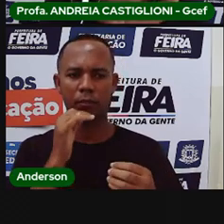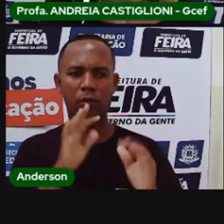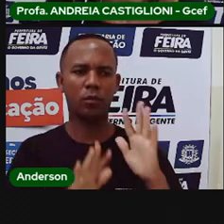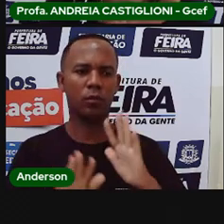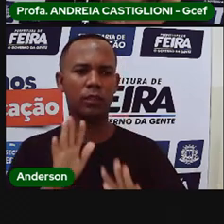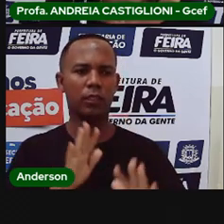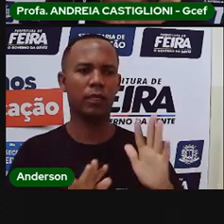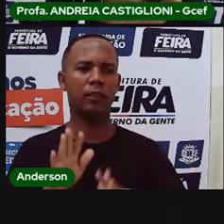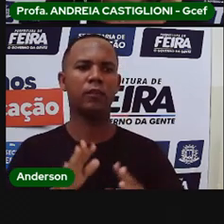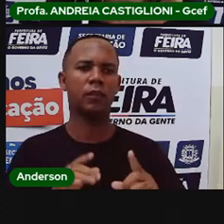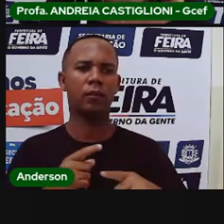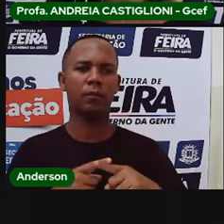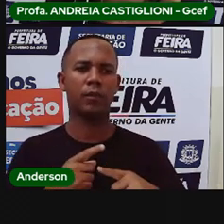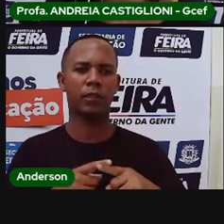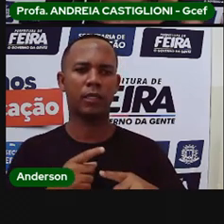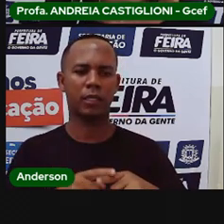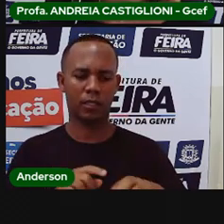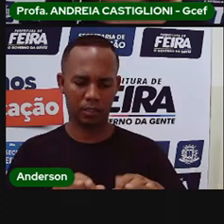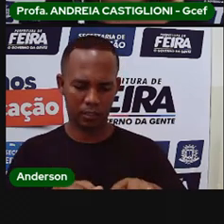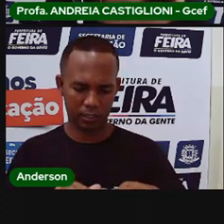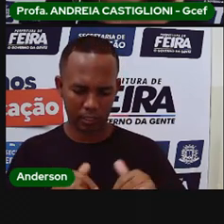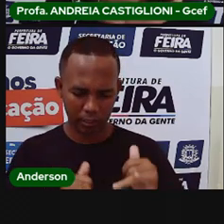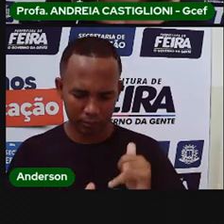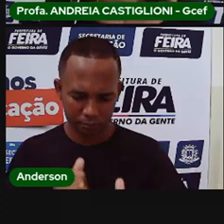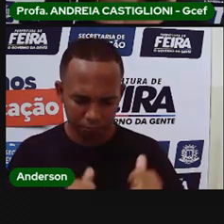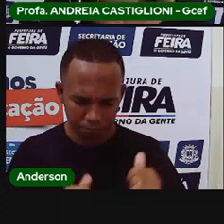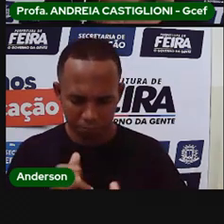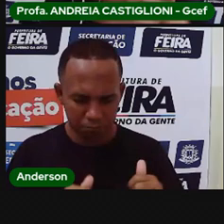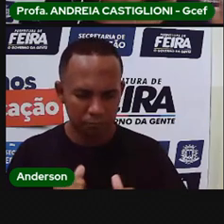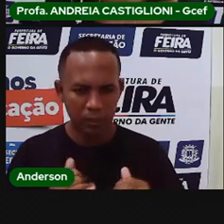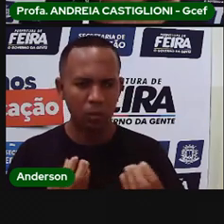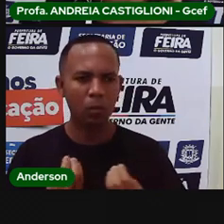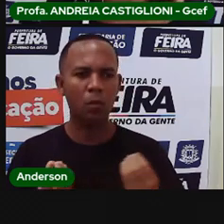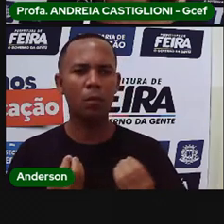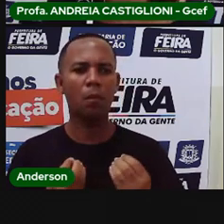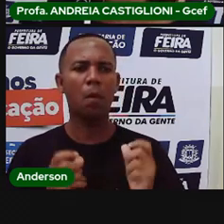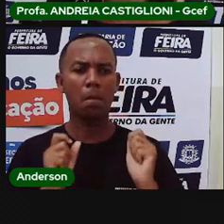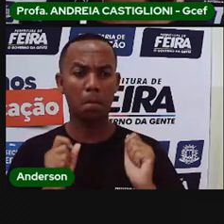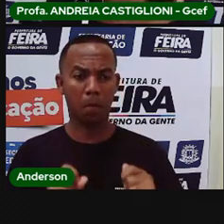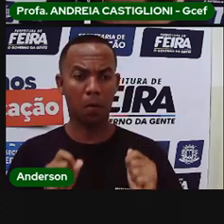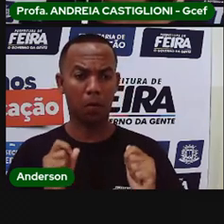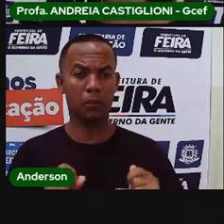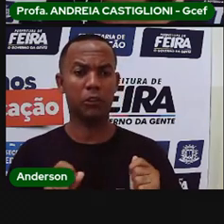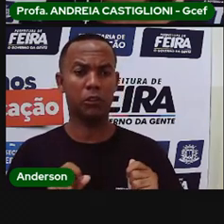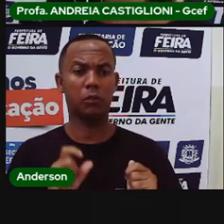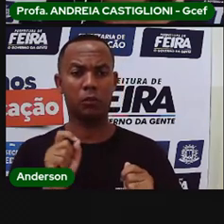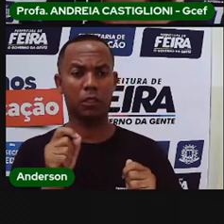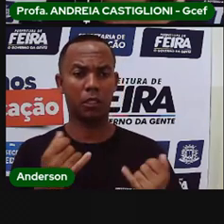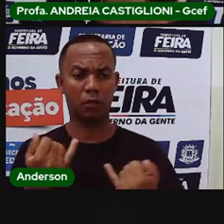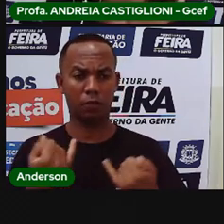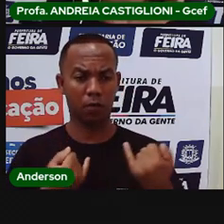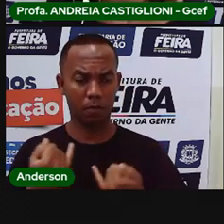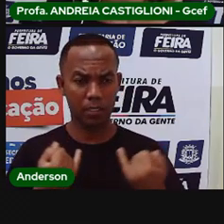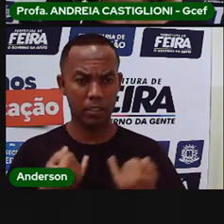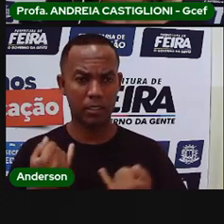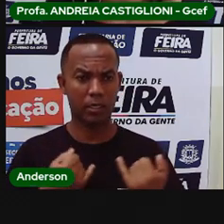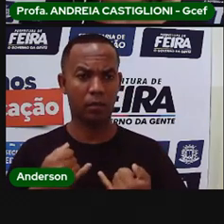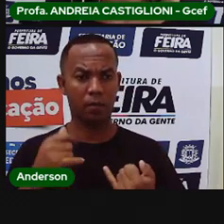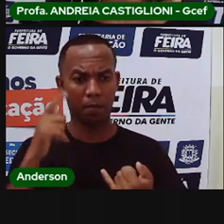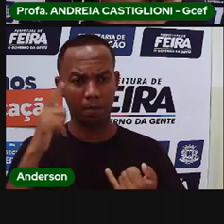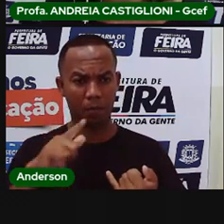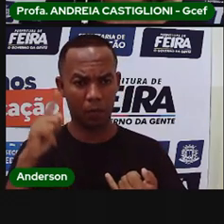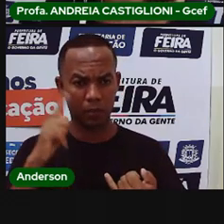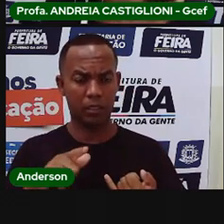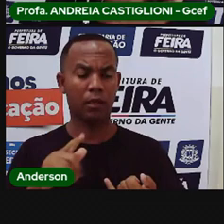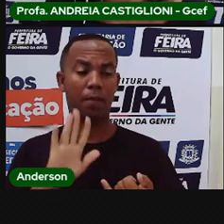né? Porque a internet está aí, aberta para todo mundo. Nós podemos utilizar as informações que estão na internet, mas a gente tem que